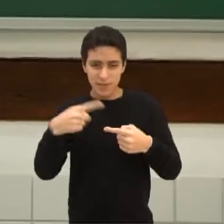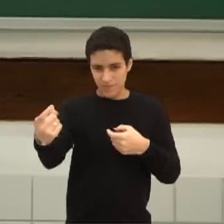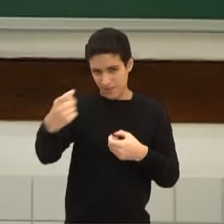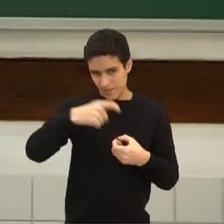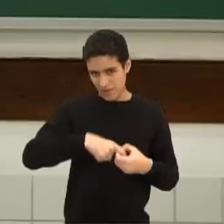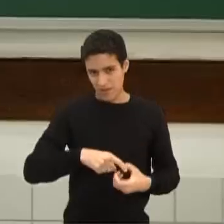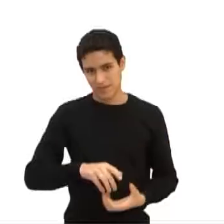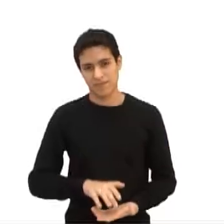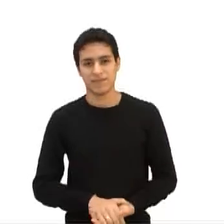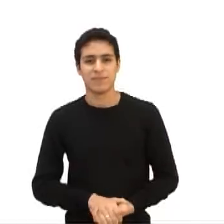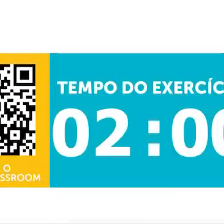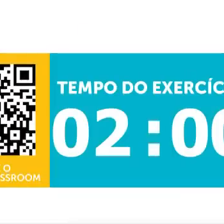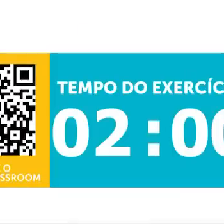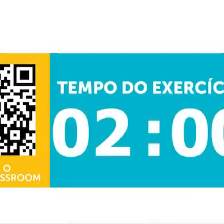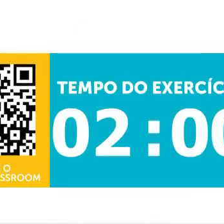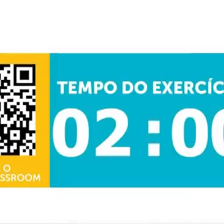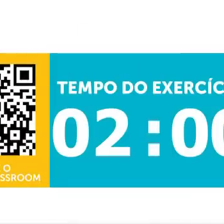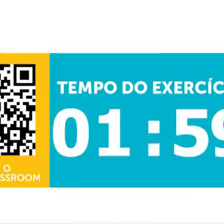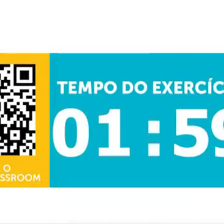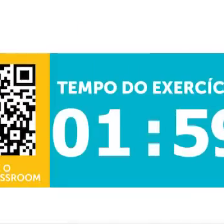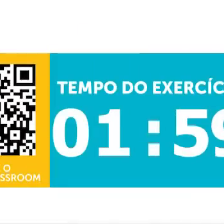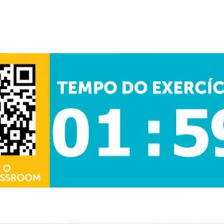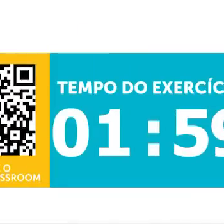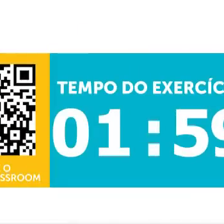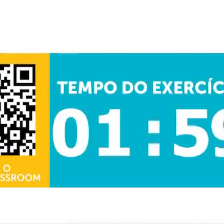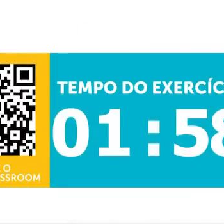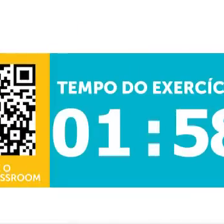daqui a pouco a gente volta.